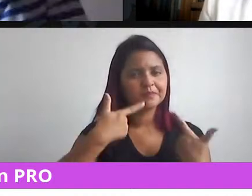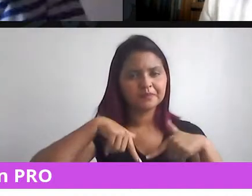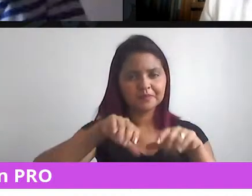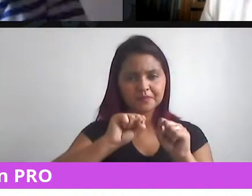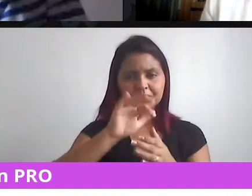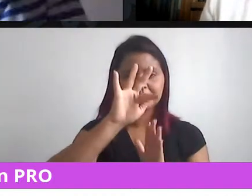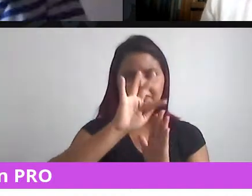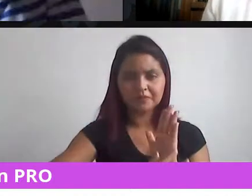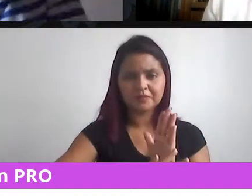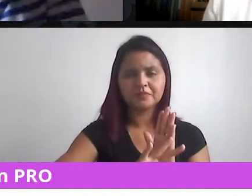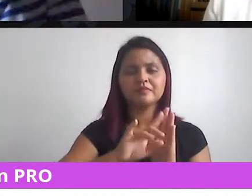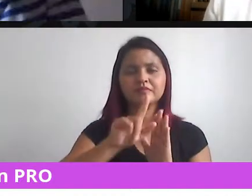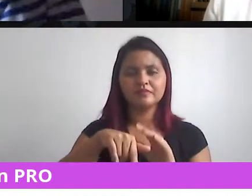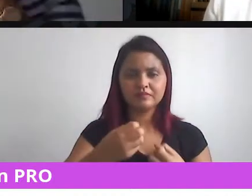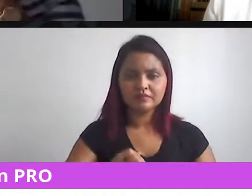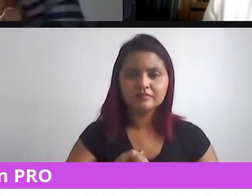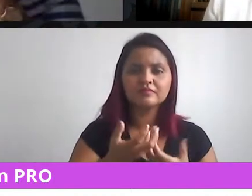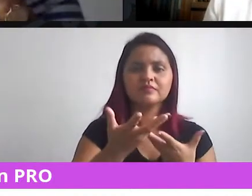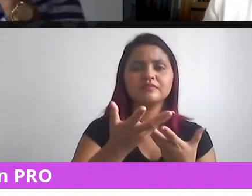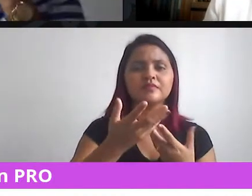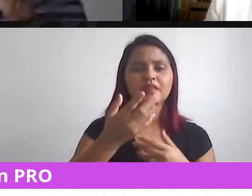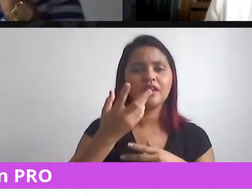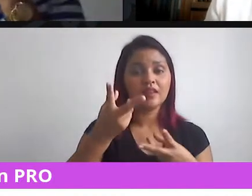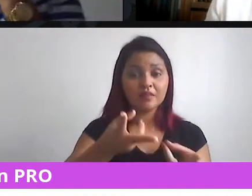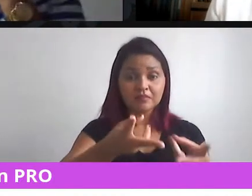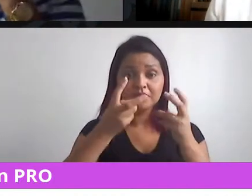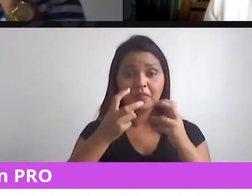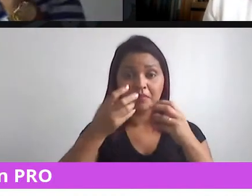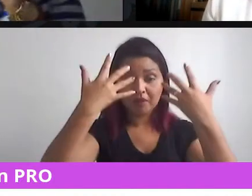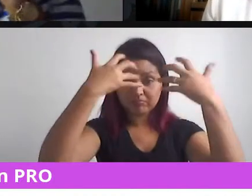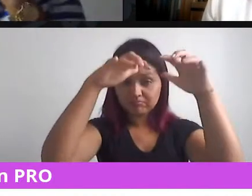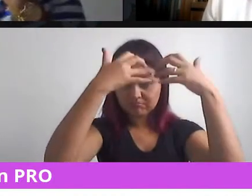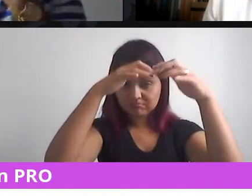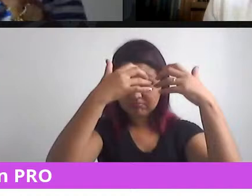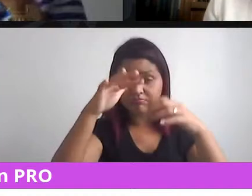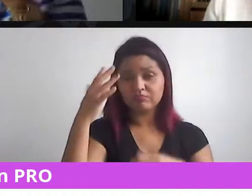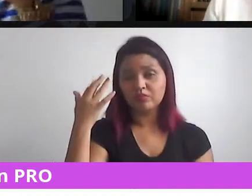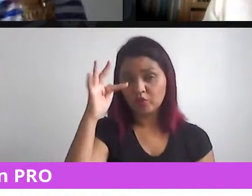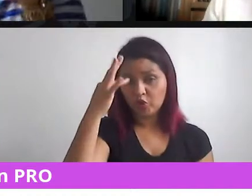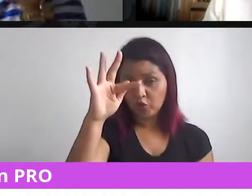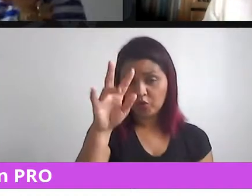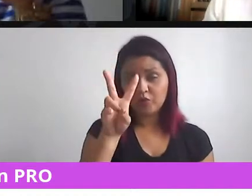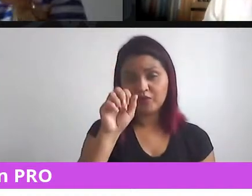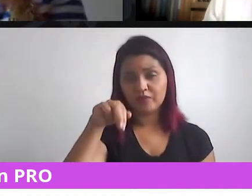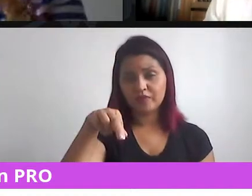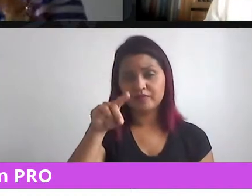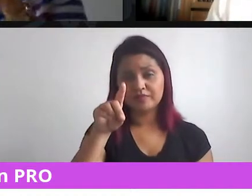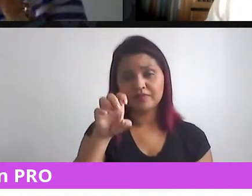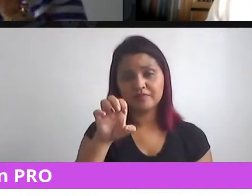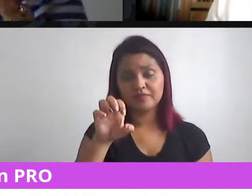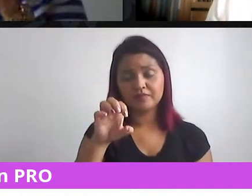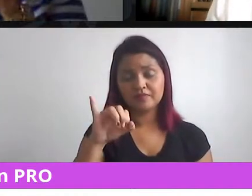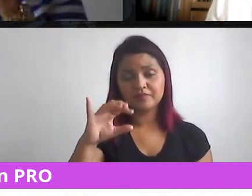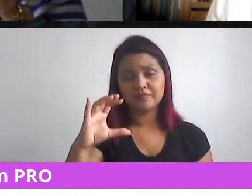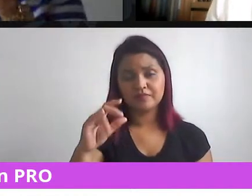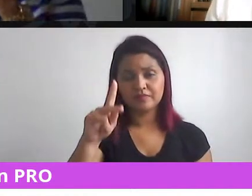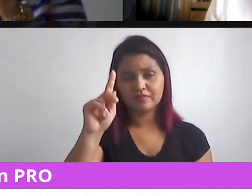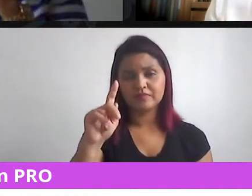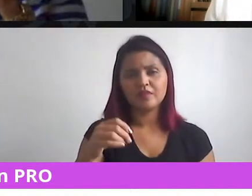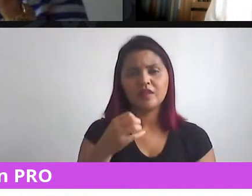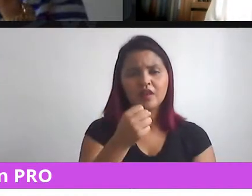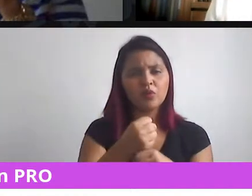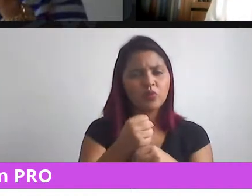dessa contribuição da visão cognitiva, advinda do Van Dyck, né? Dos anos 90, ali, principalmente naquele